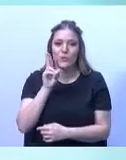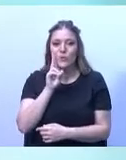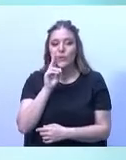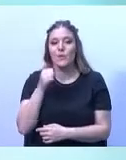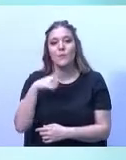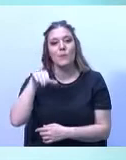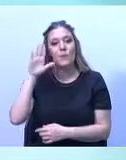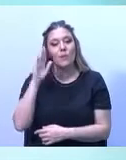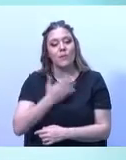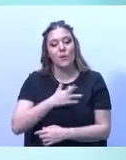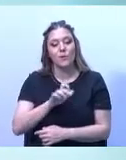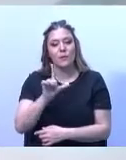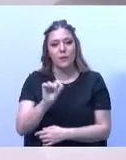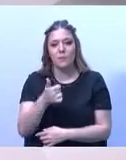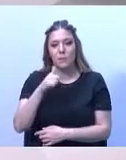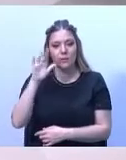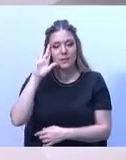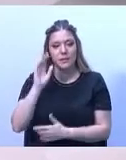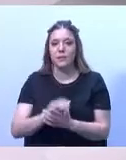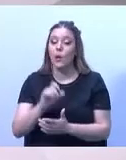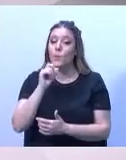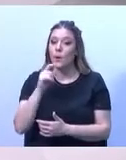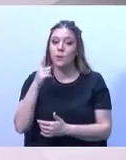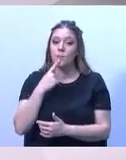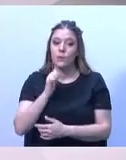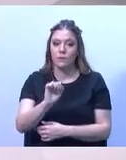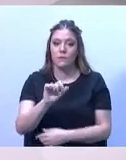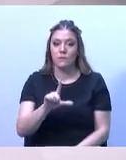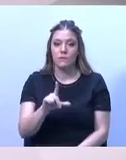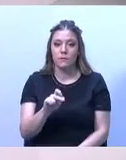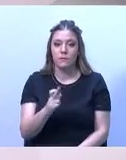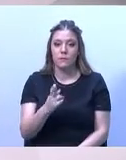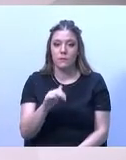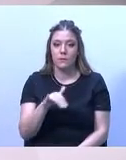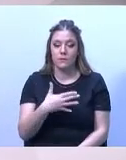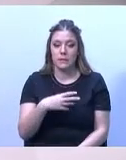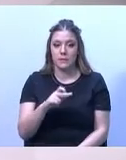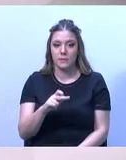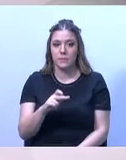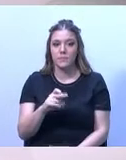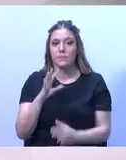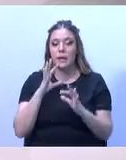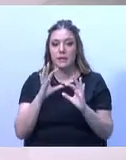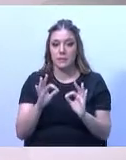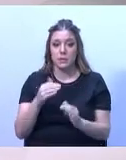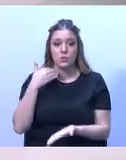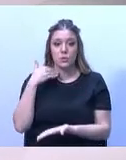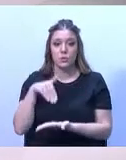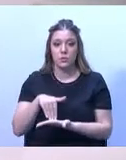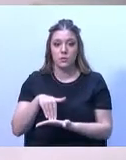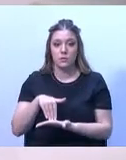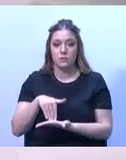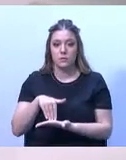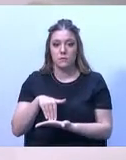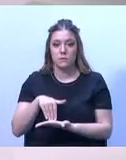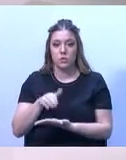ao doutor também. Boa tarde. Pode fazer a sua questão, Laurinda. Olha, é assim. Eu, segunda-feira, fez